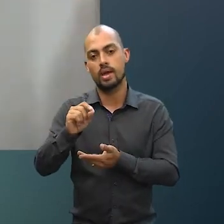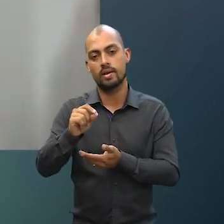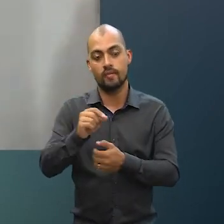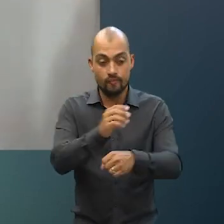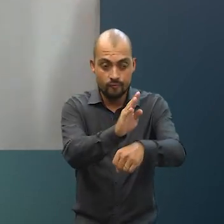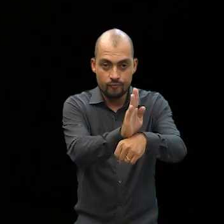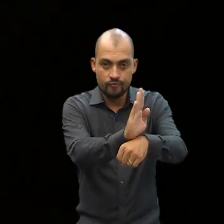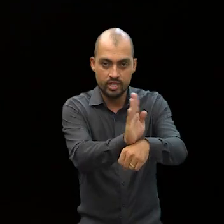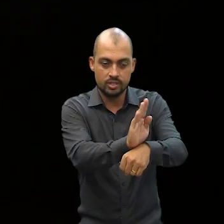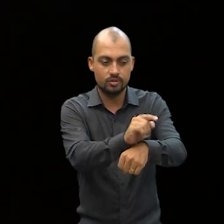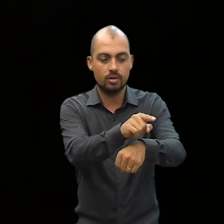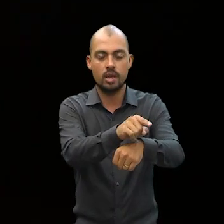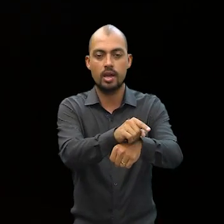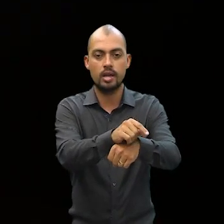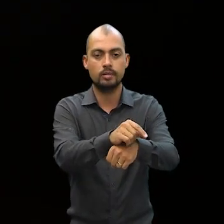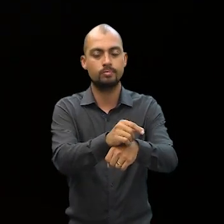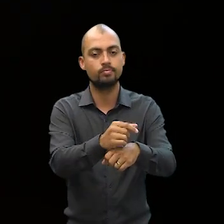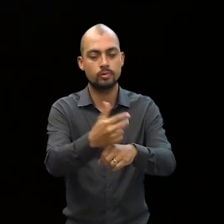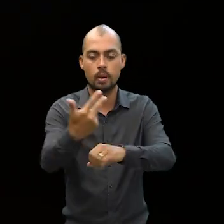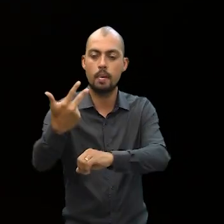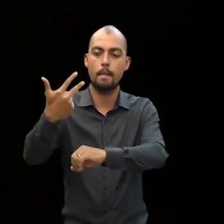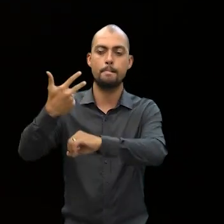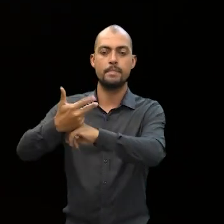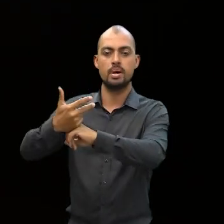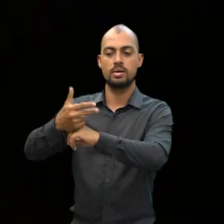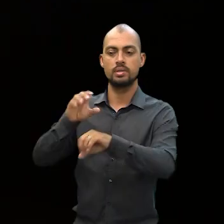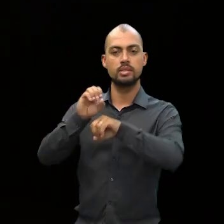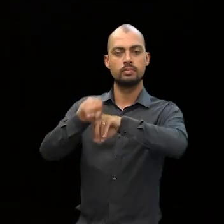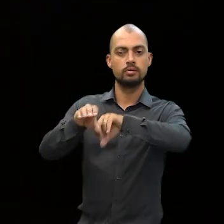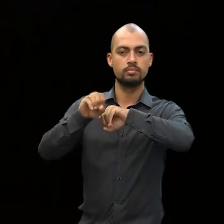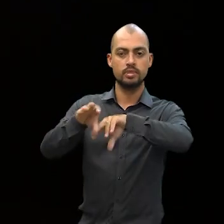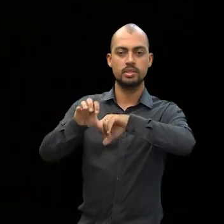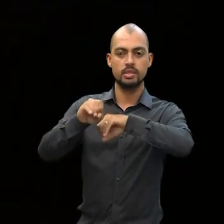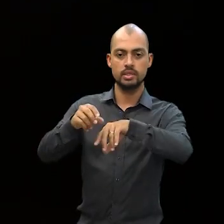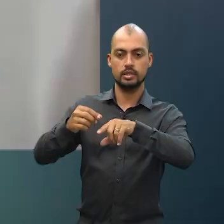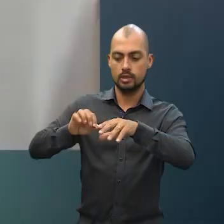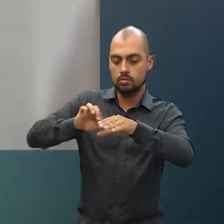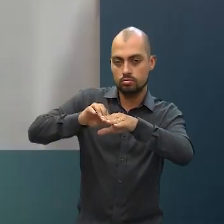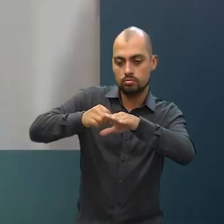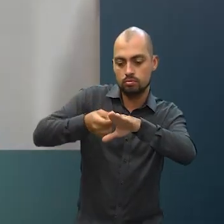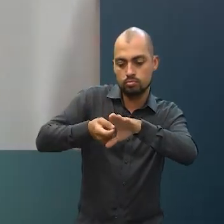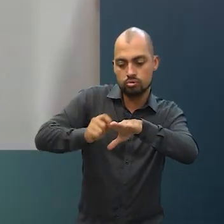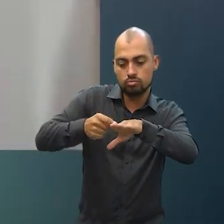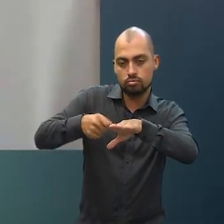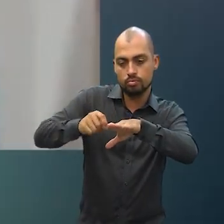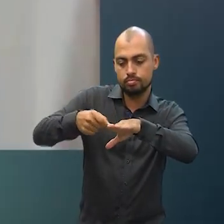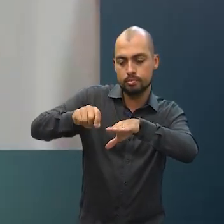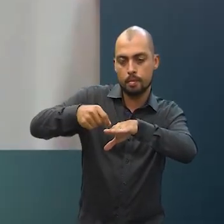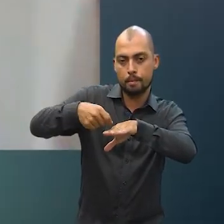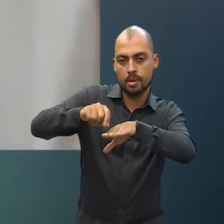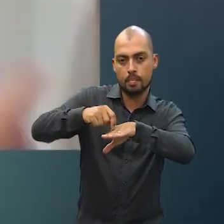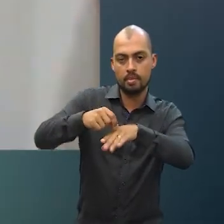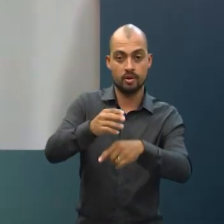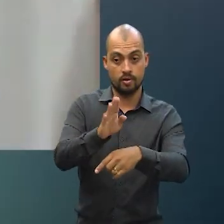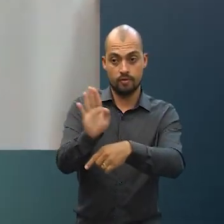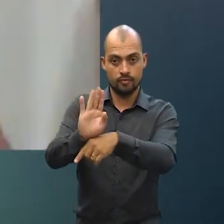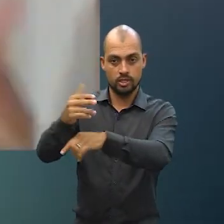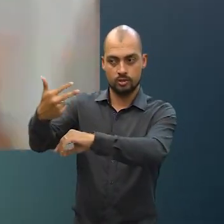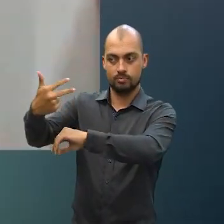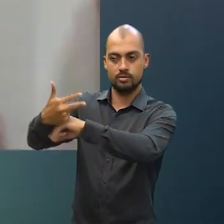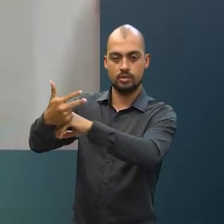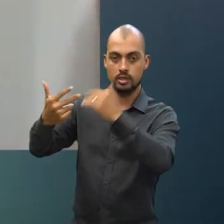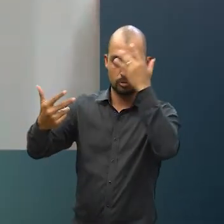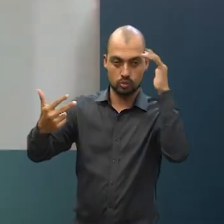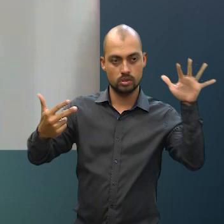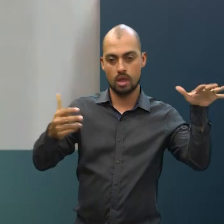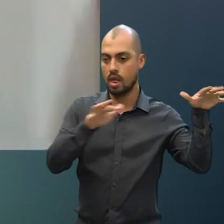ensinando as pessoas a produzir peças ali de tricô e de crochê. Ela conseguiu fazer vídeos